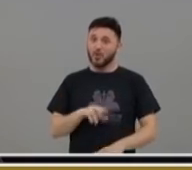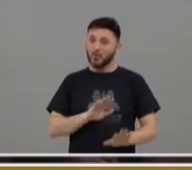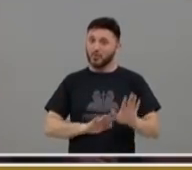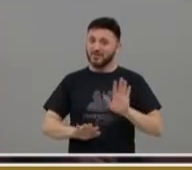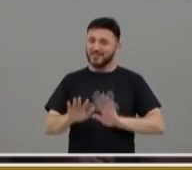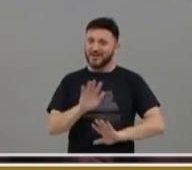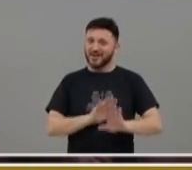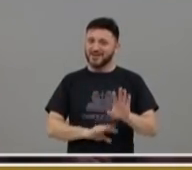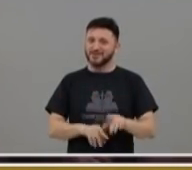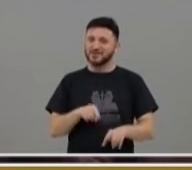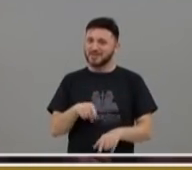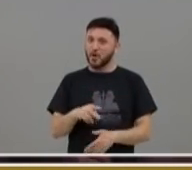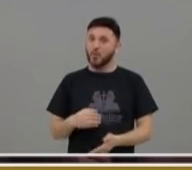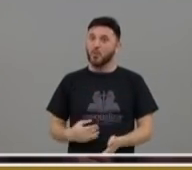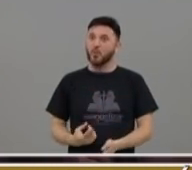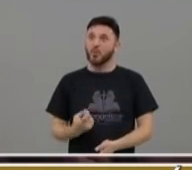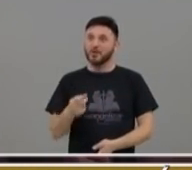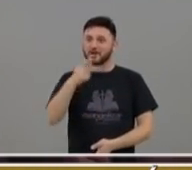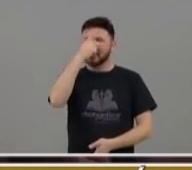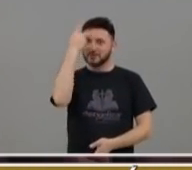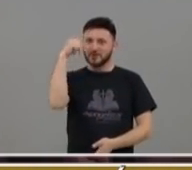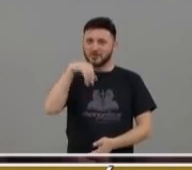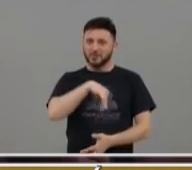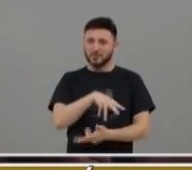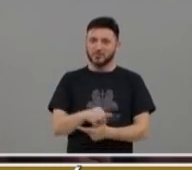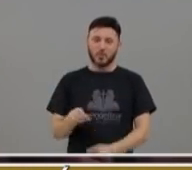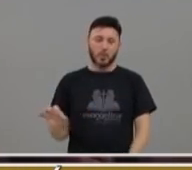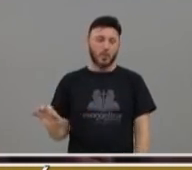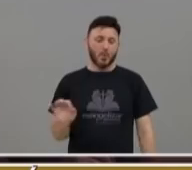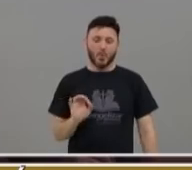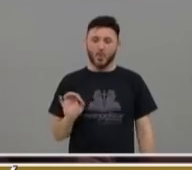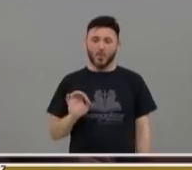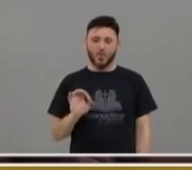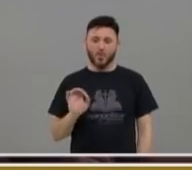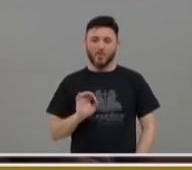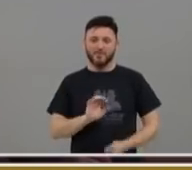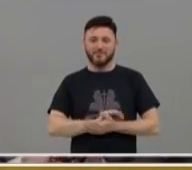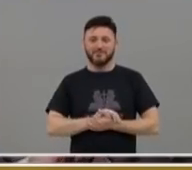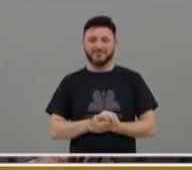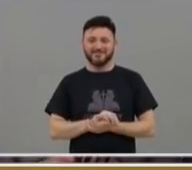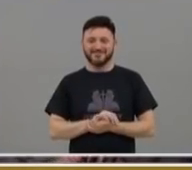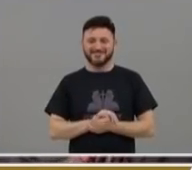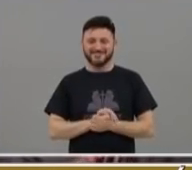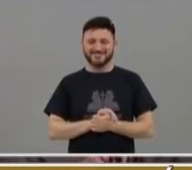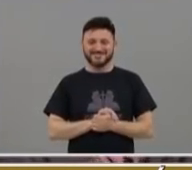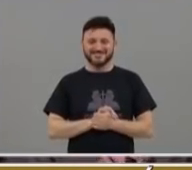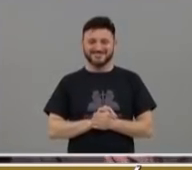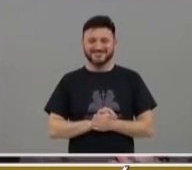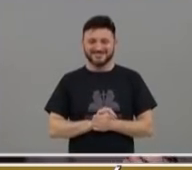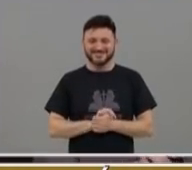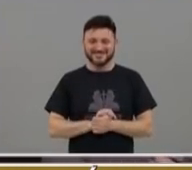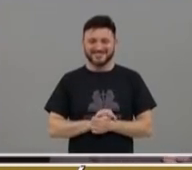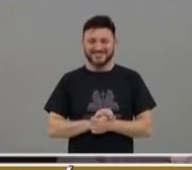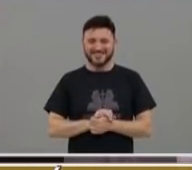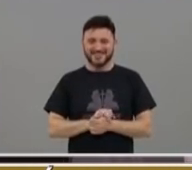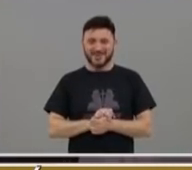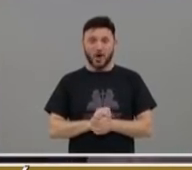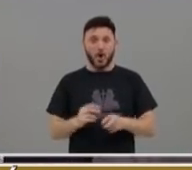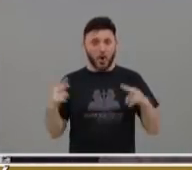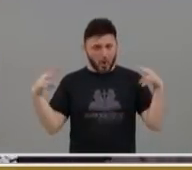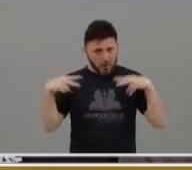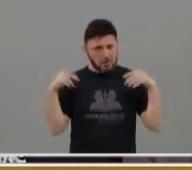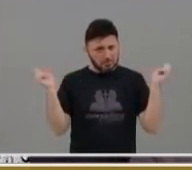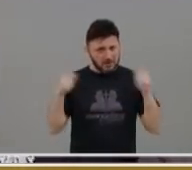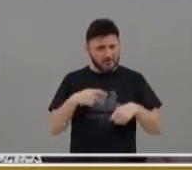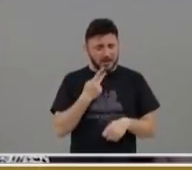não, criatura, você não é a última Coca-Cola do deserto, pode dizer para ela. Olha bem para ela e diz